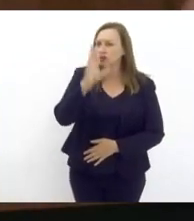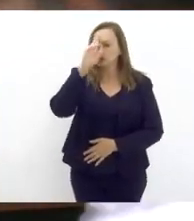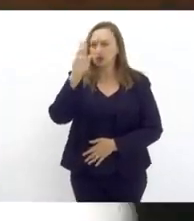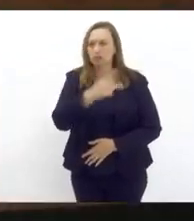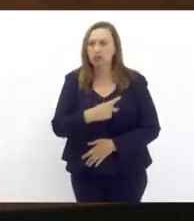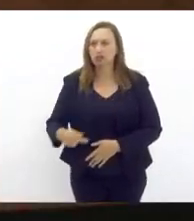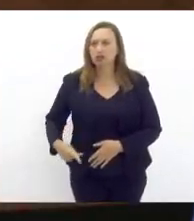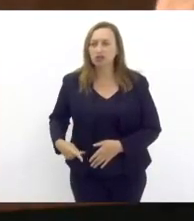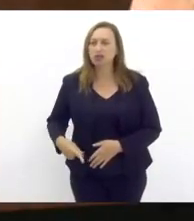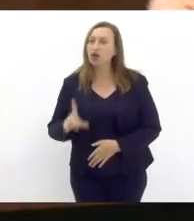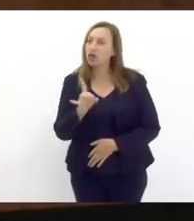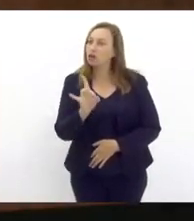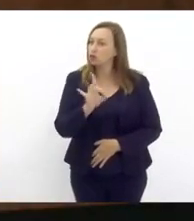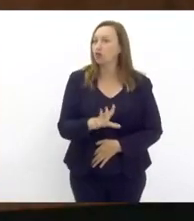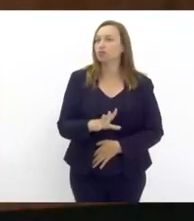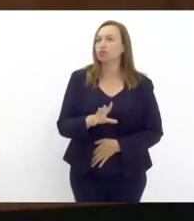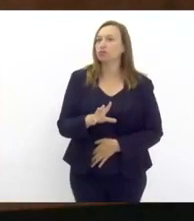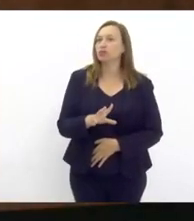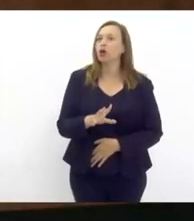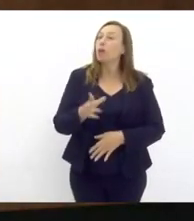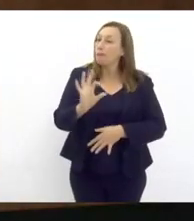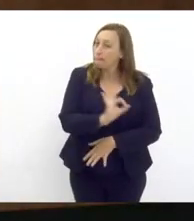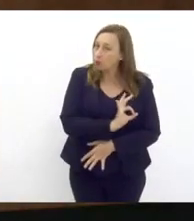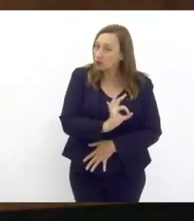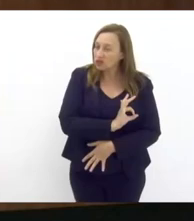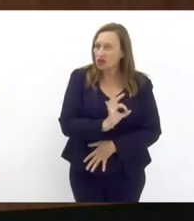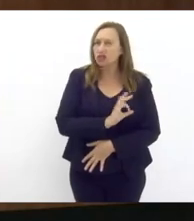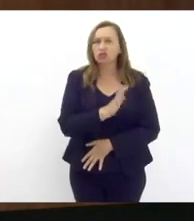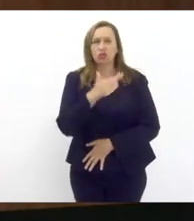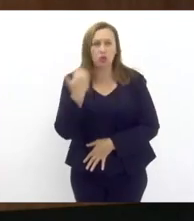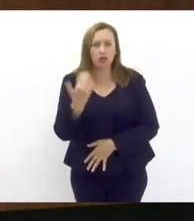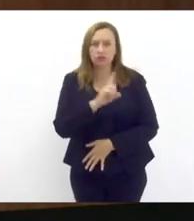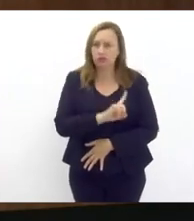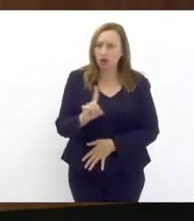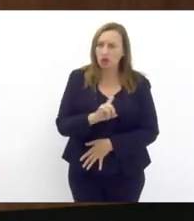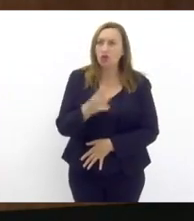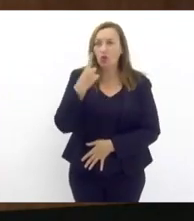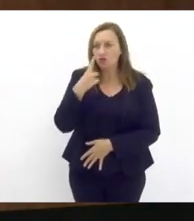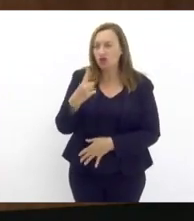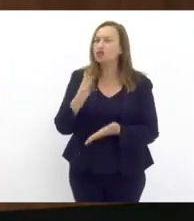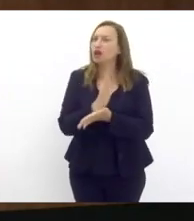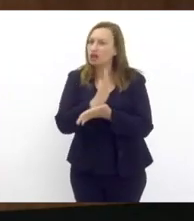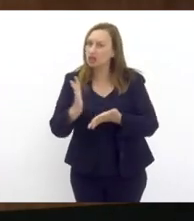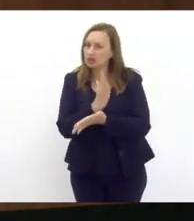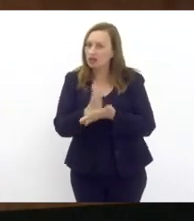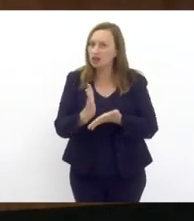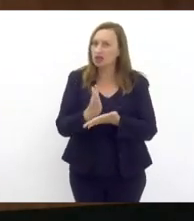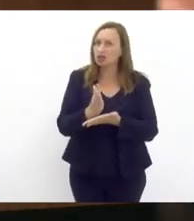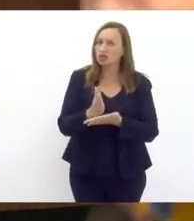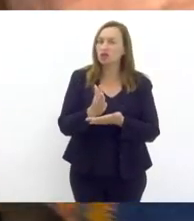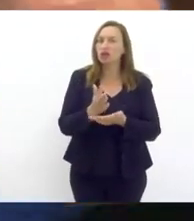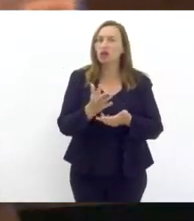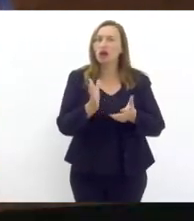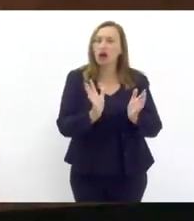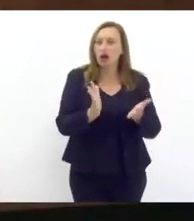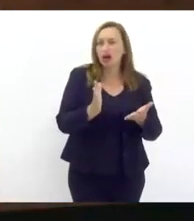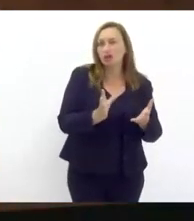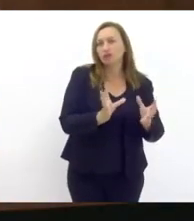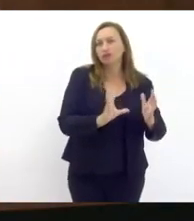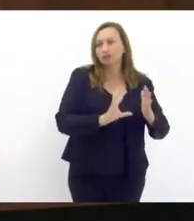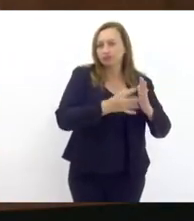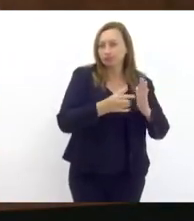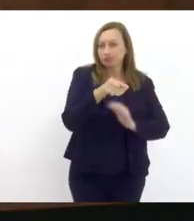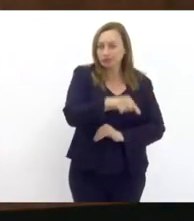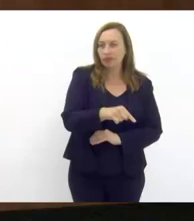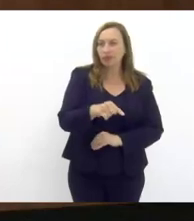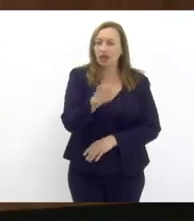presidente, não somente são policiais que estão morrendo. Eu vejo muitas das vezes algumas bancadas aqui falando das crianças